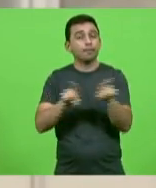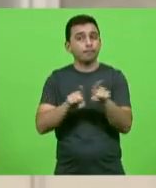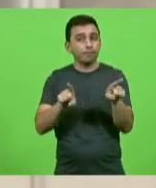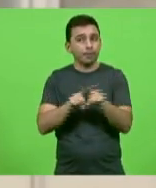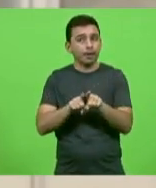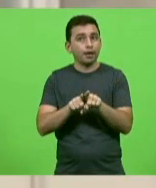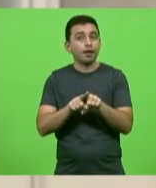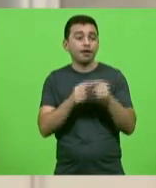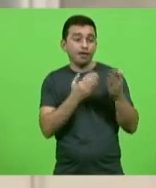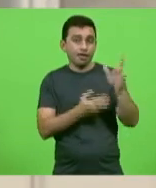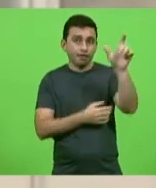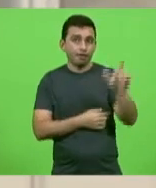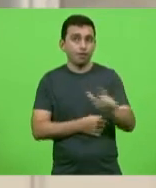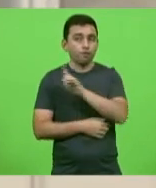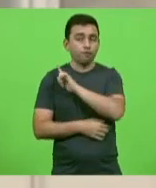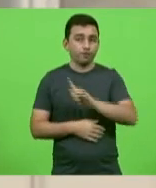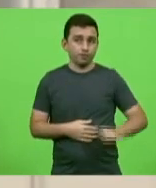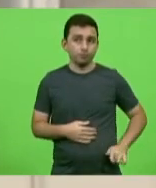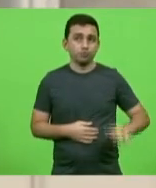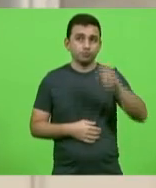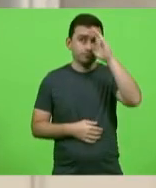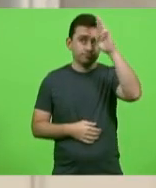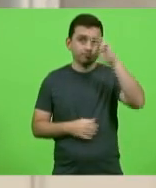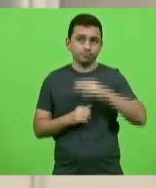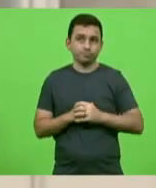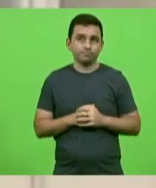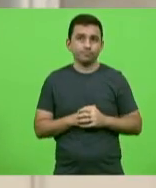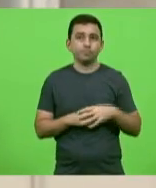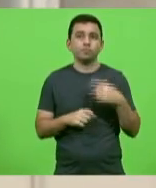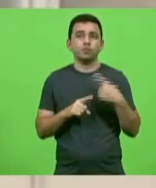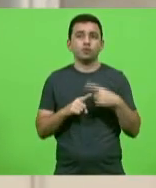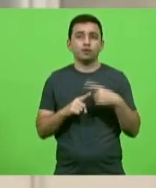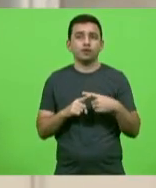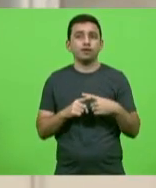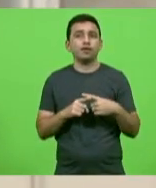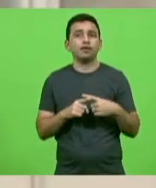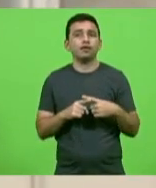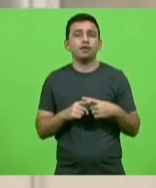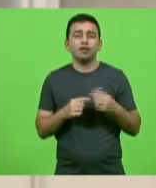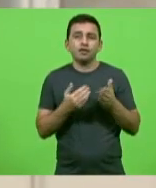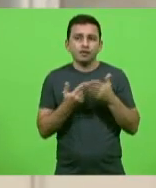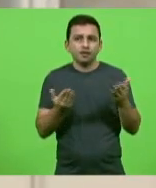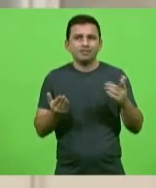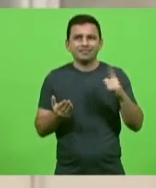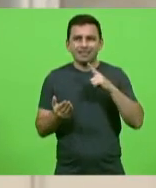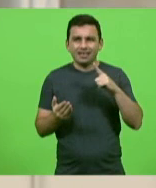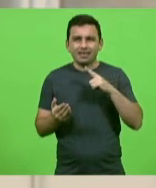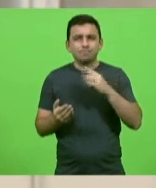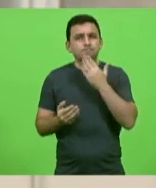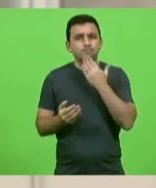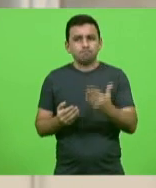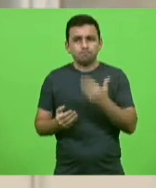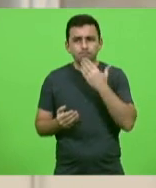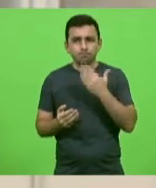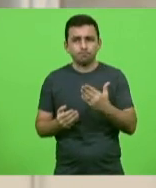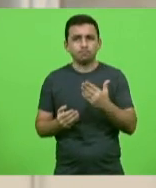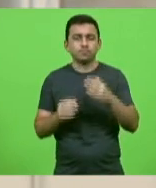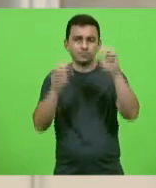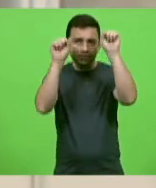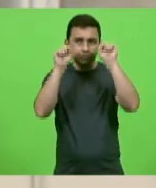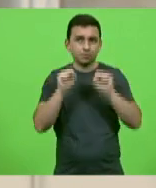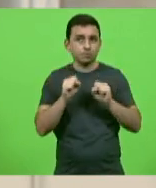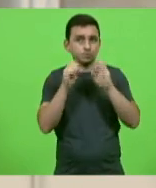o próprio Governador Carlos Moisés a Já viste ter sido frequente nas inquirições das testemunhas